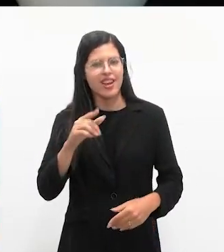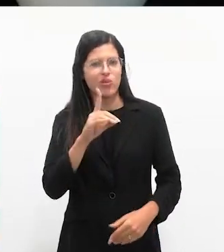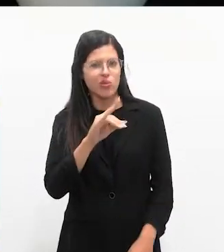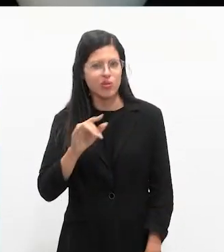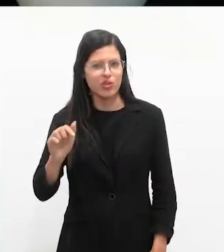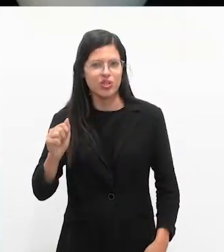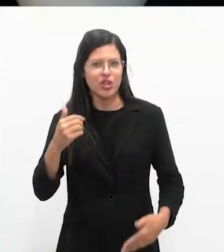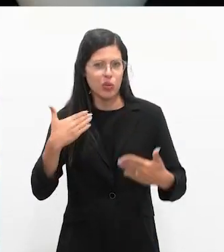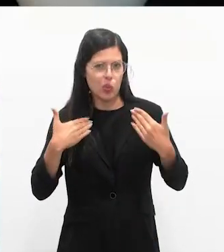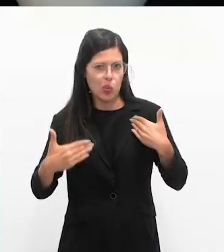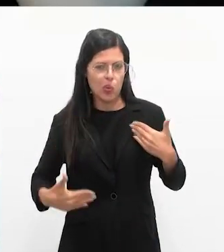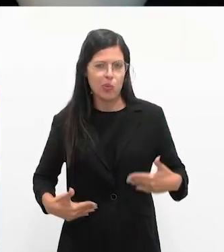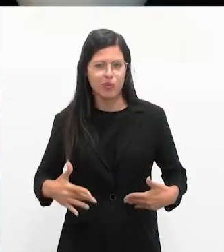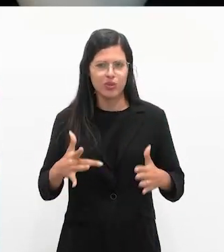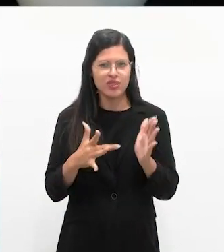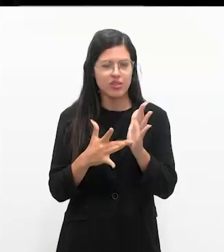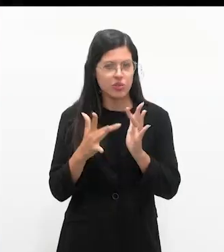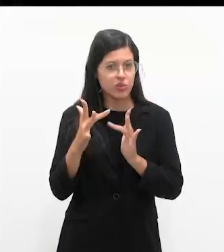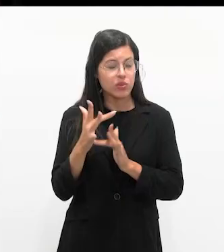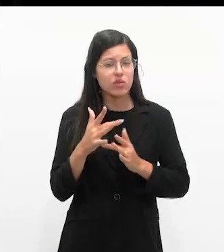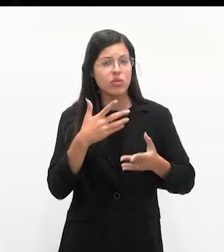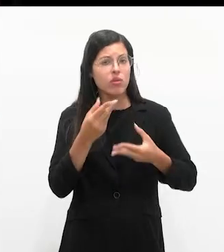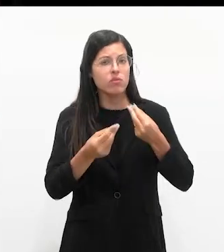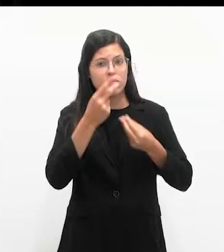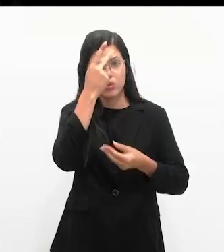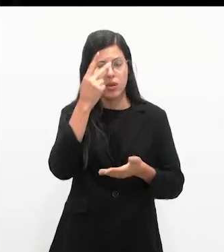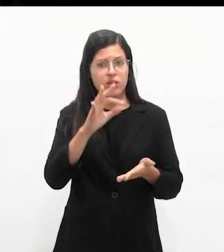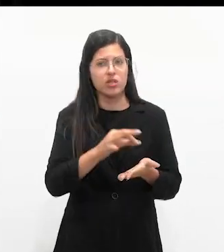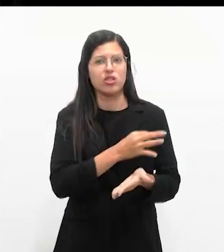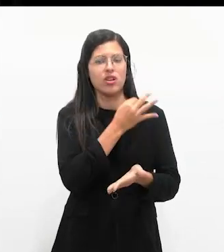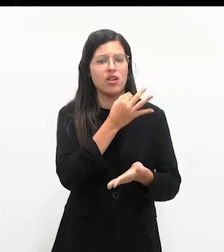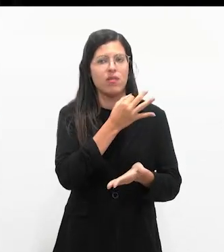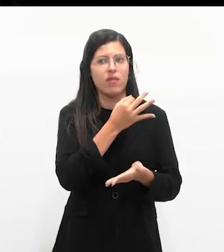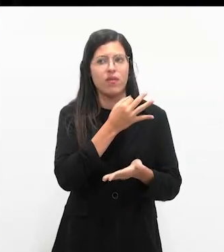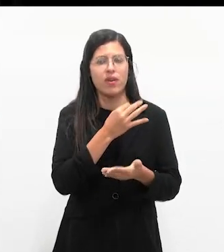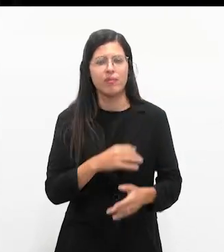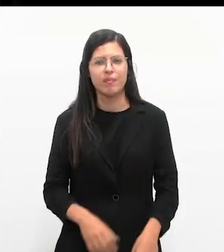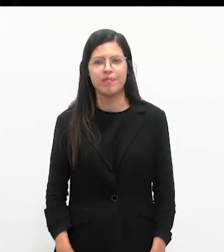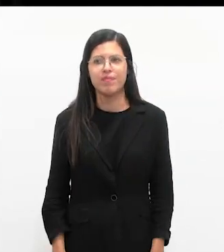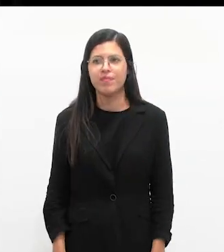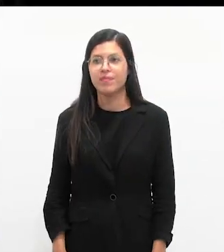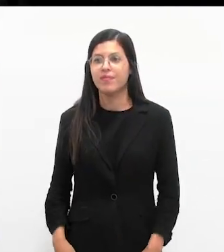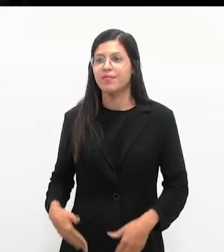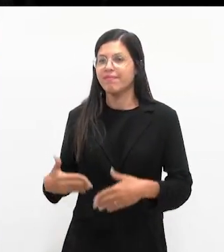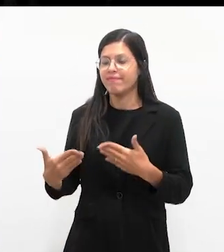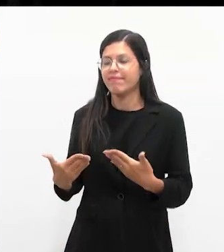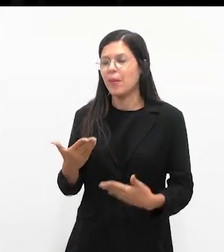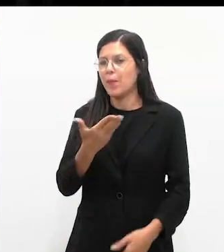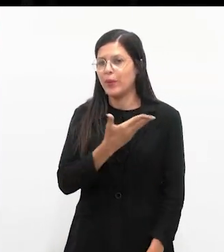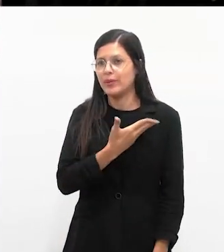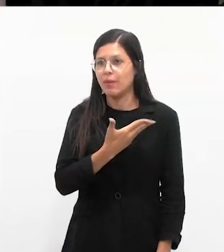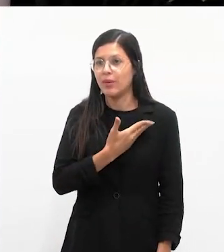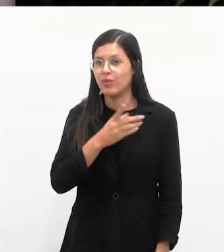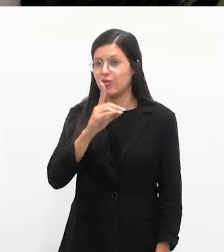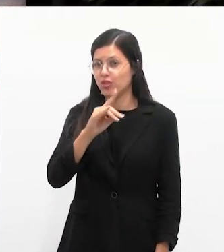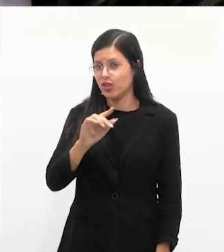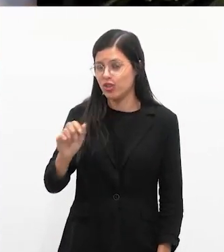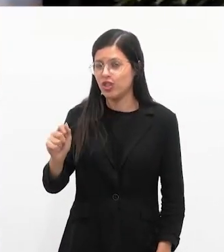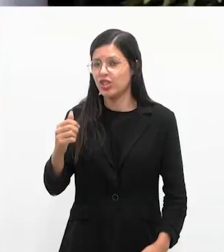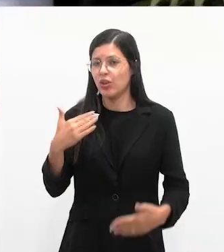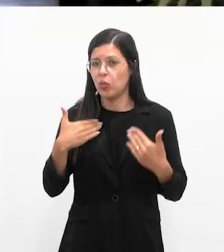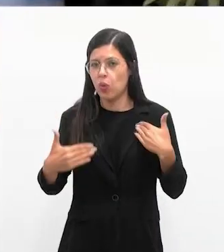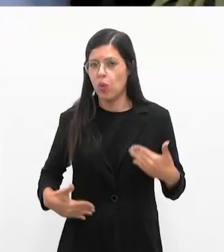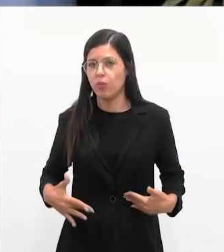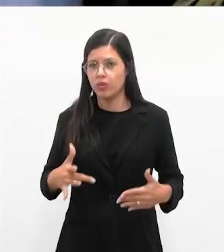Como é que o pessoal faz para se inscrever? Sim. Meus amigos que estão nos acompanhando aqui na TV Alerj, Canal do Povo, no dia de